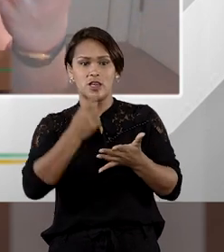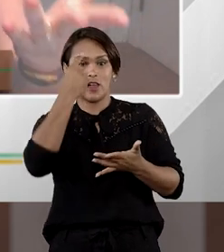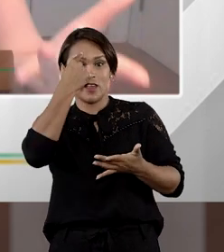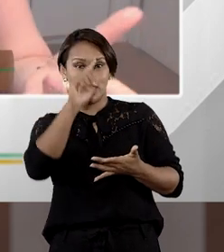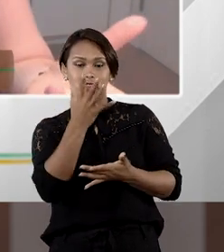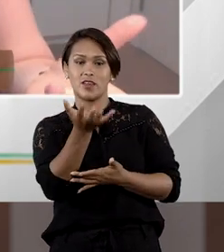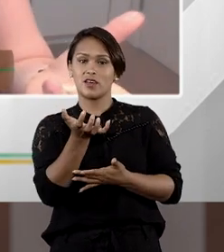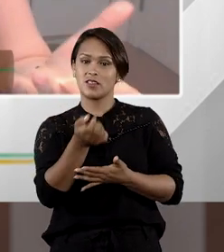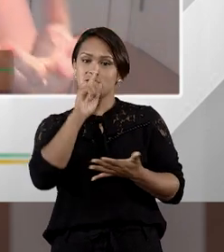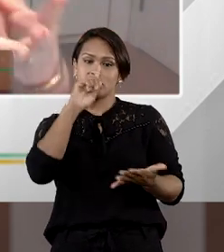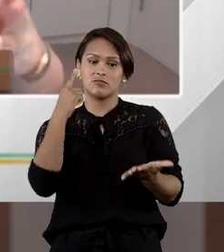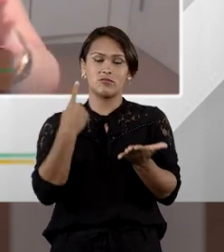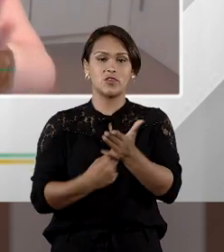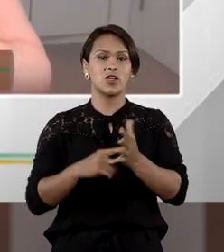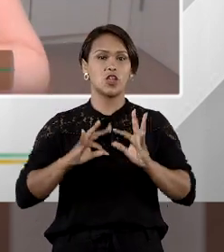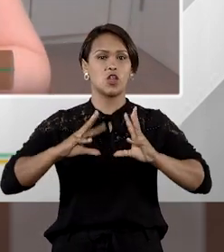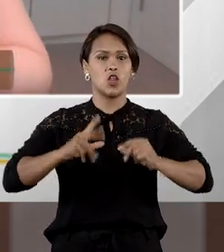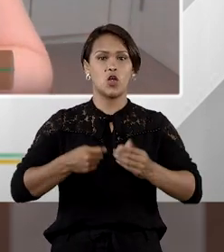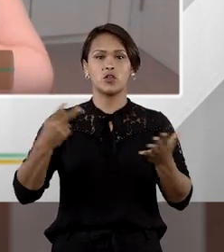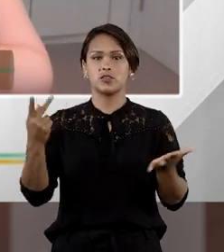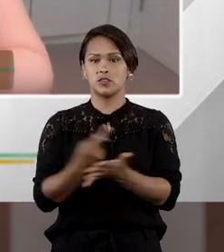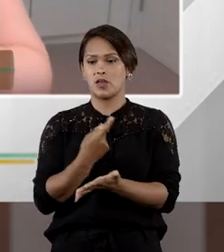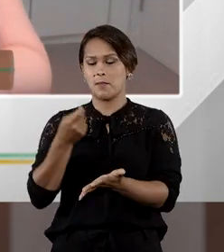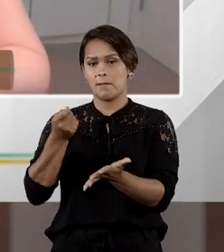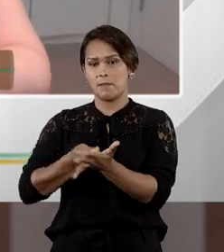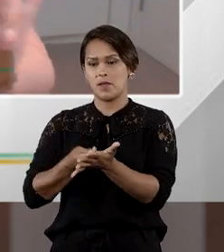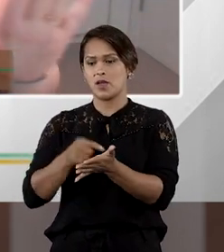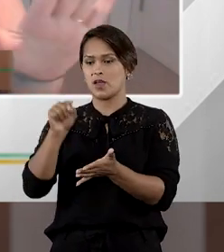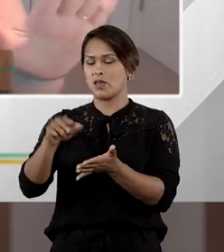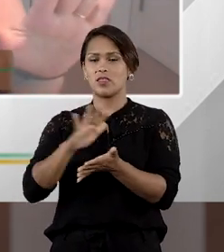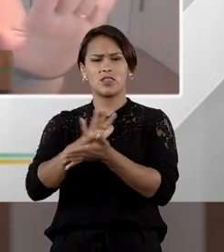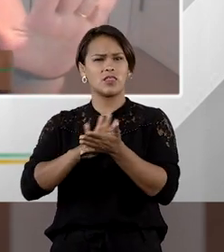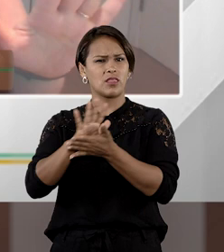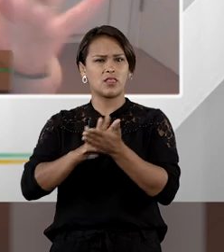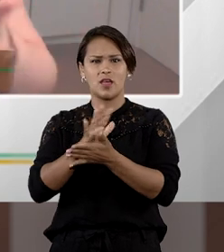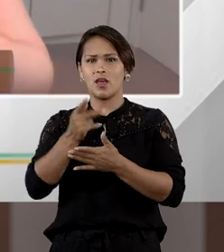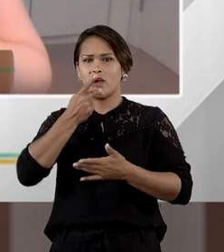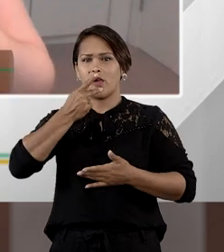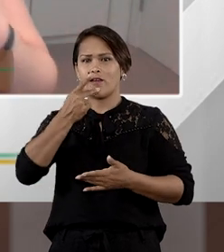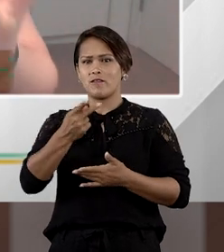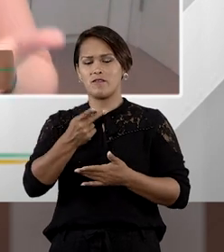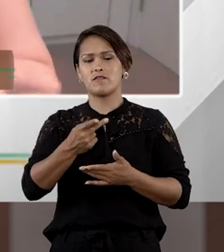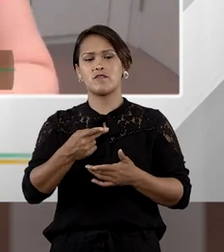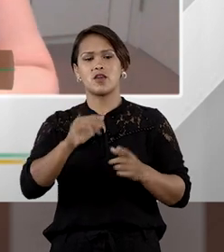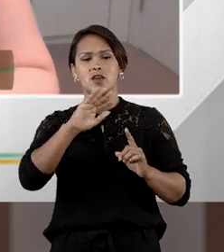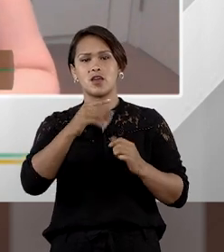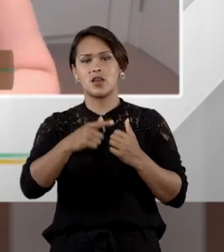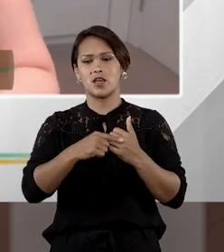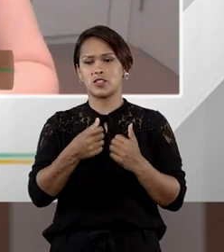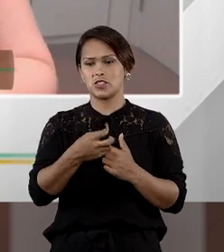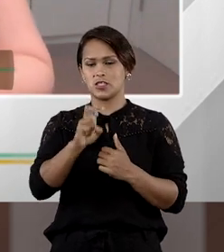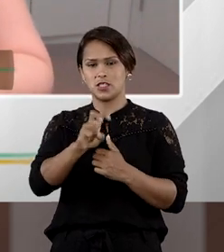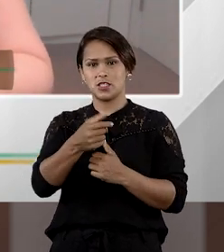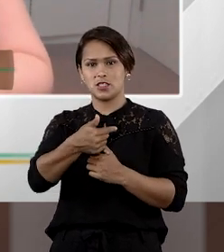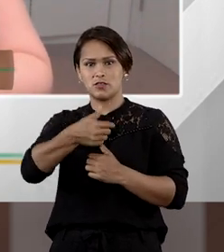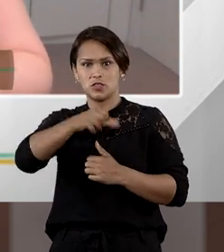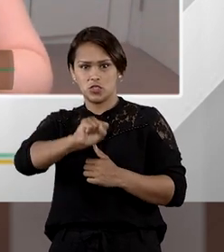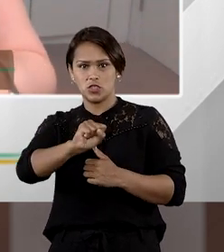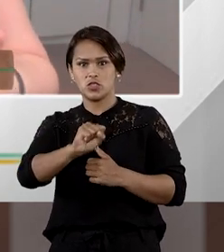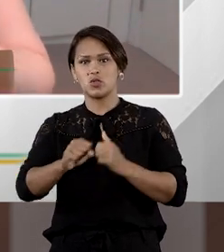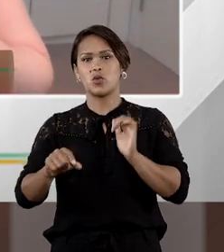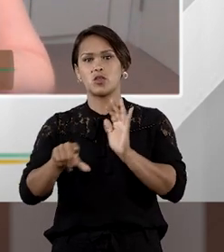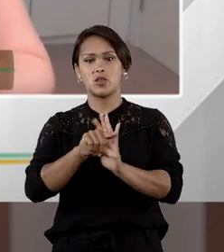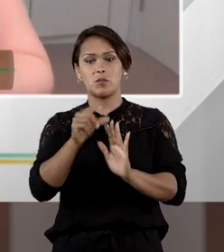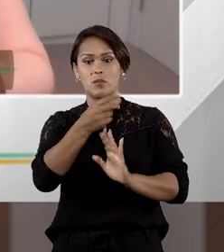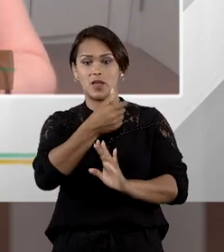é que se busque a execução desses valores, né? E caso executado nada diga, artigo 528, parágrafo 1º do Código, vai dizer, né?